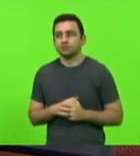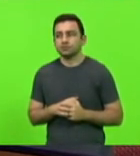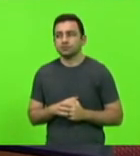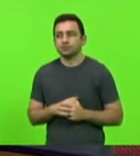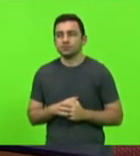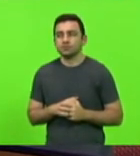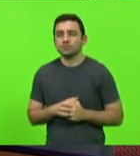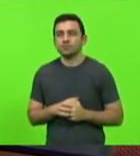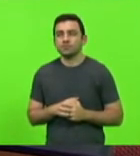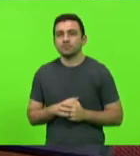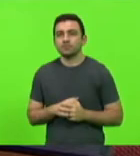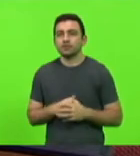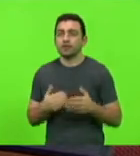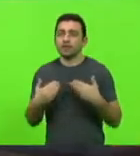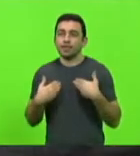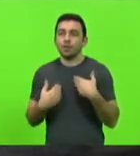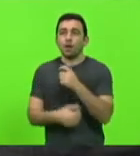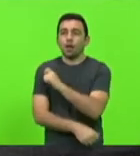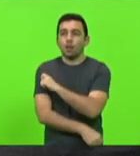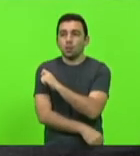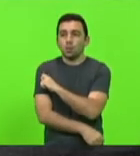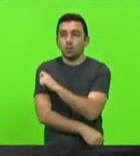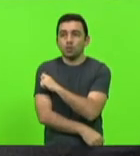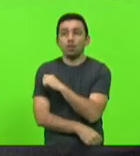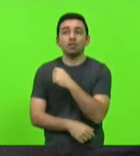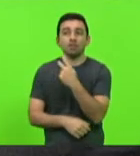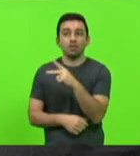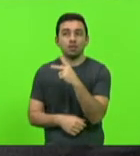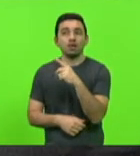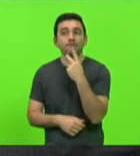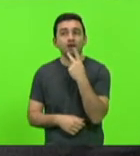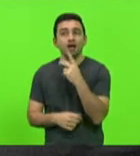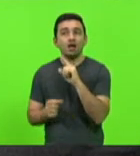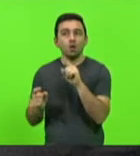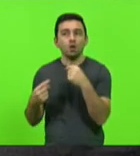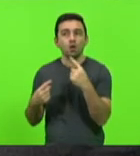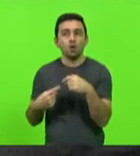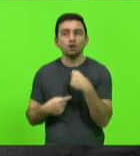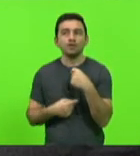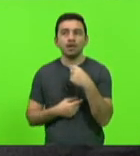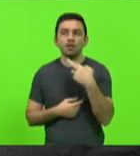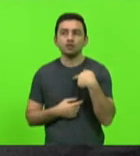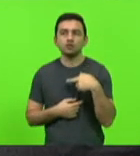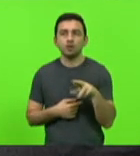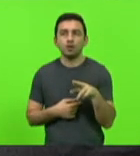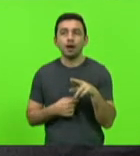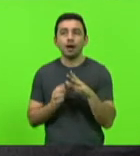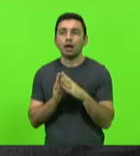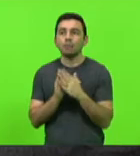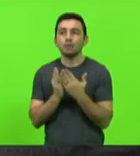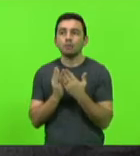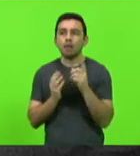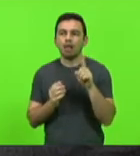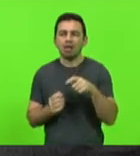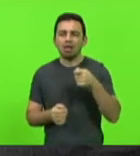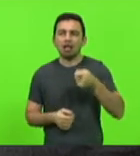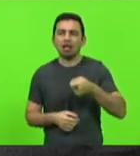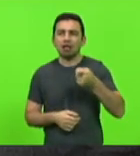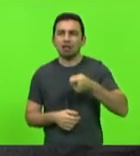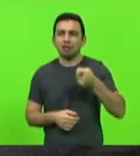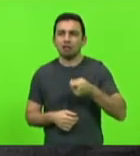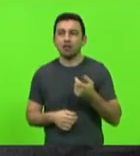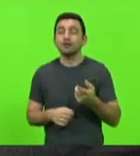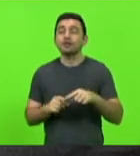Bom dia, sou aluna dele e ele fala contra a minha religião, que a Bíblia é machista. Na